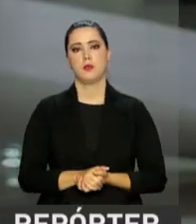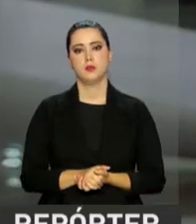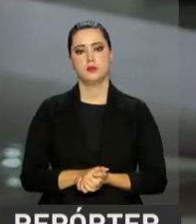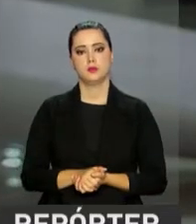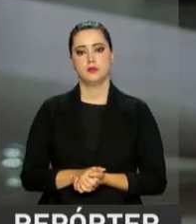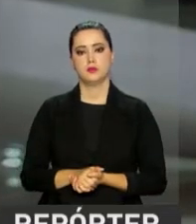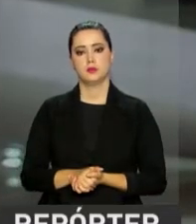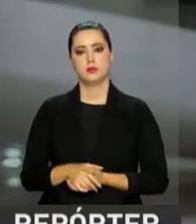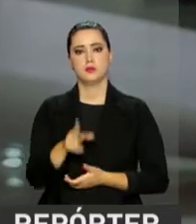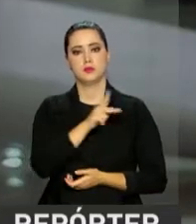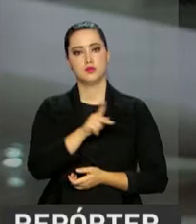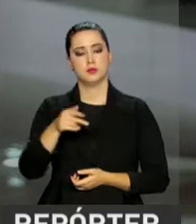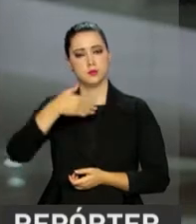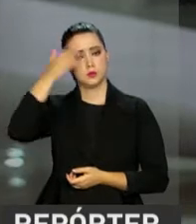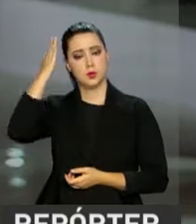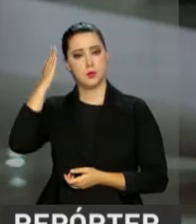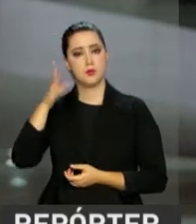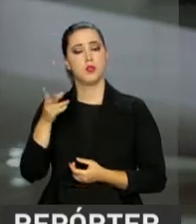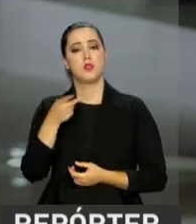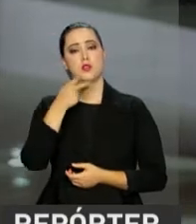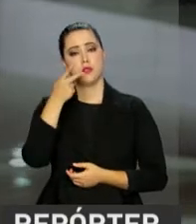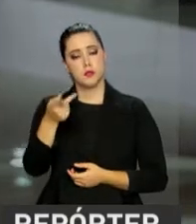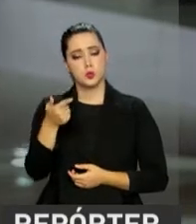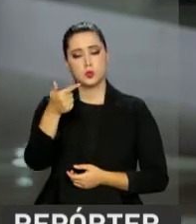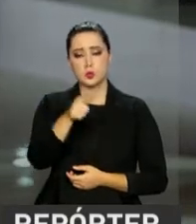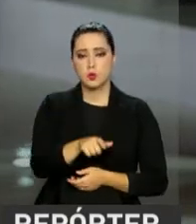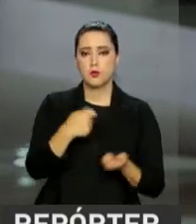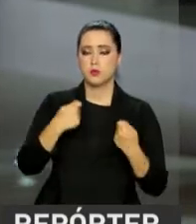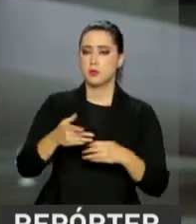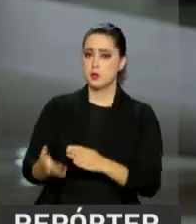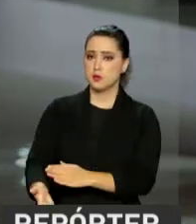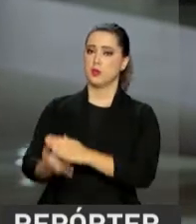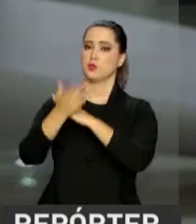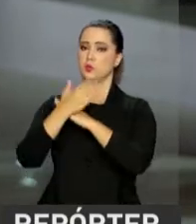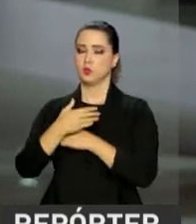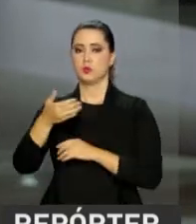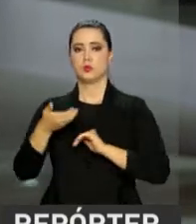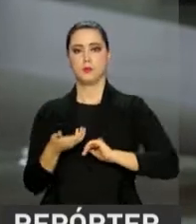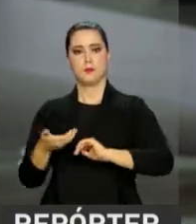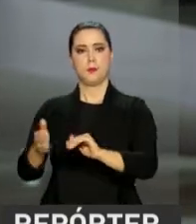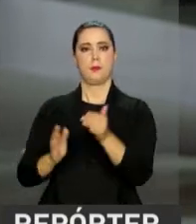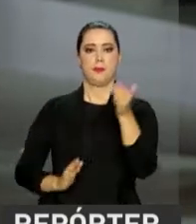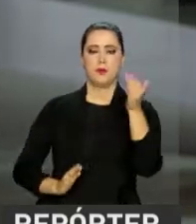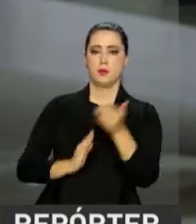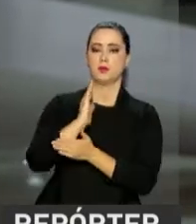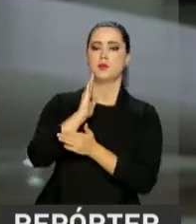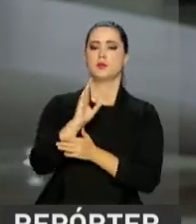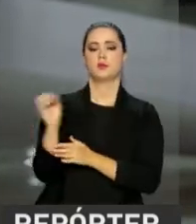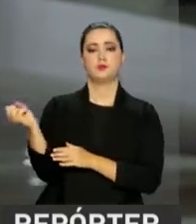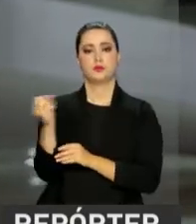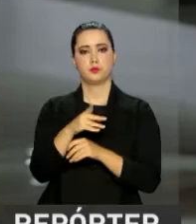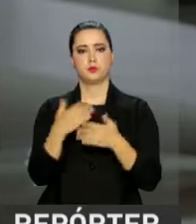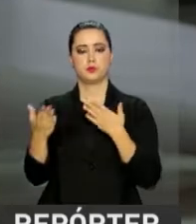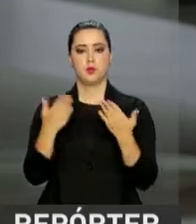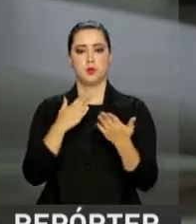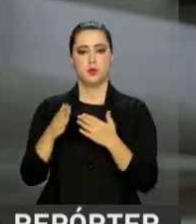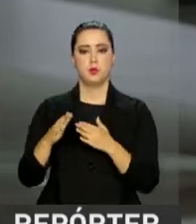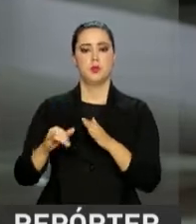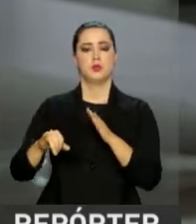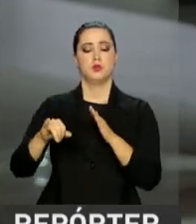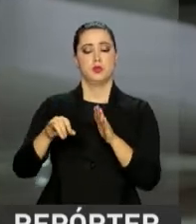michel temer voltou a pedir o apoio do congresso para aprovar reformas vitais para o país como a reforma